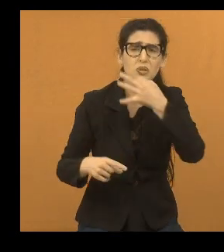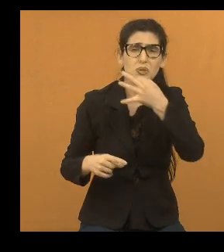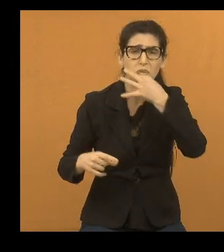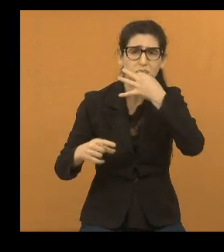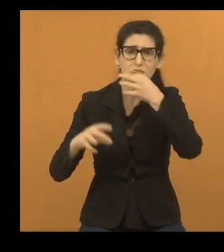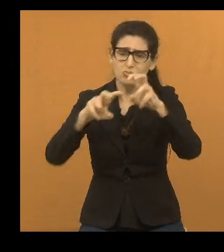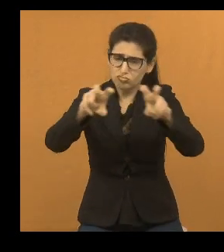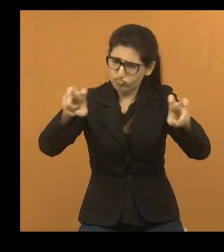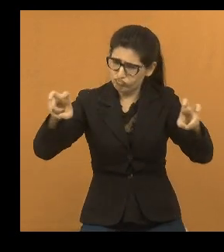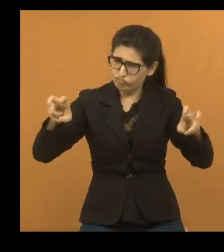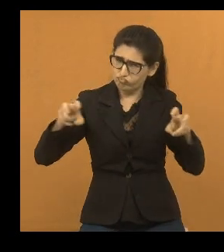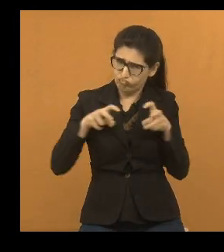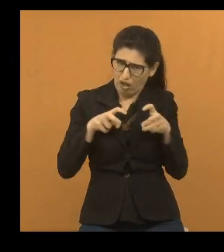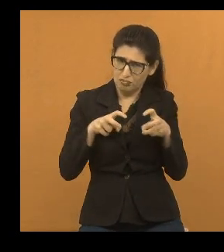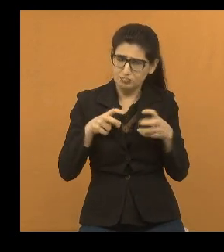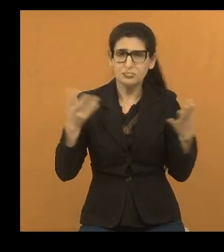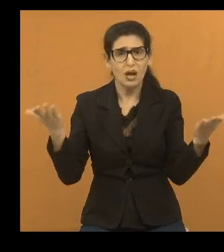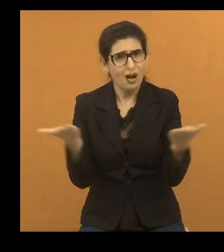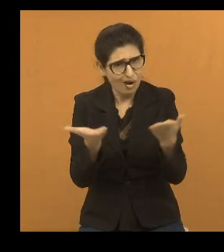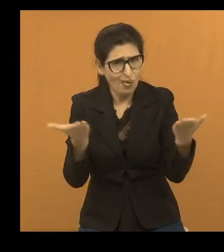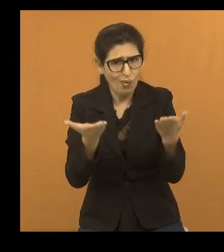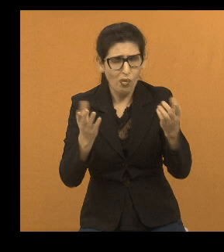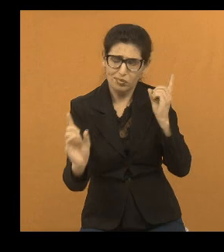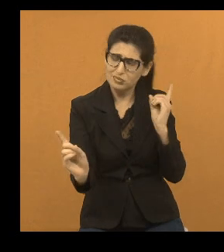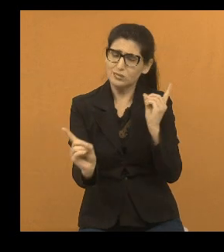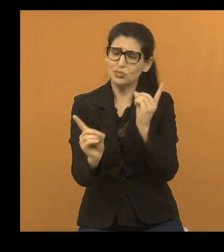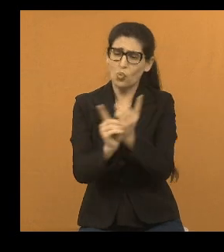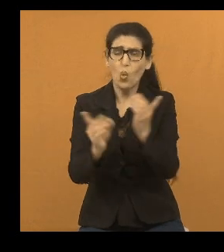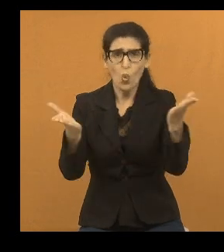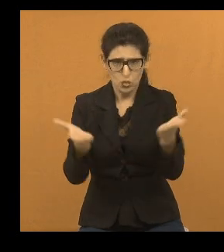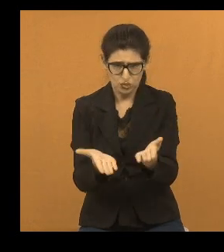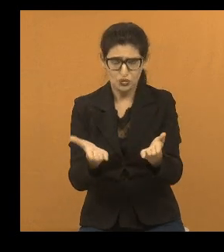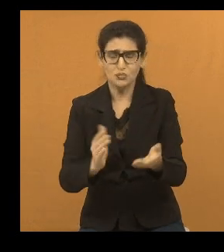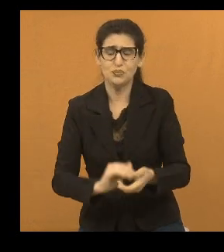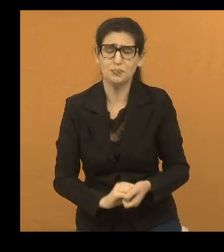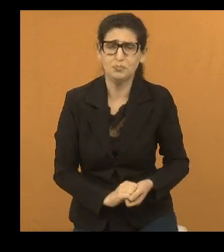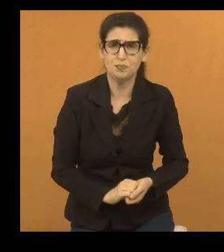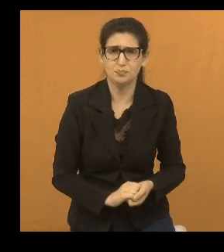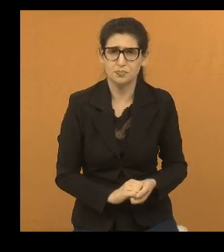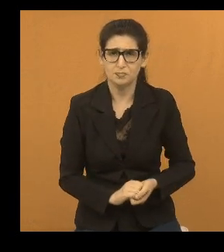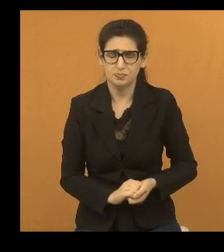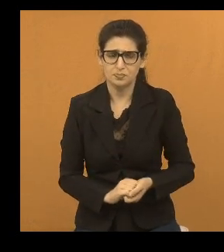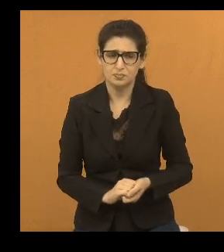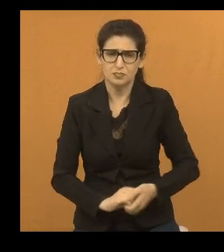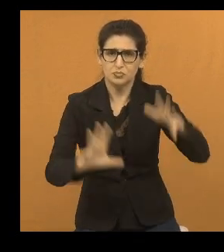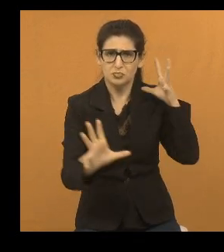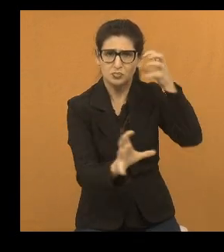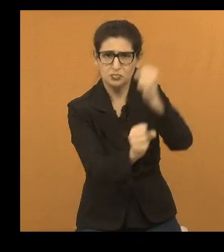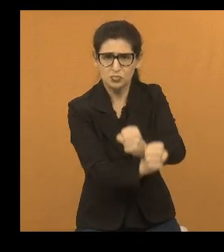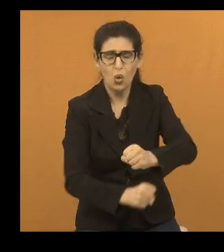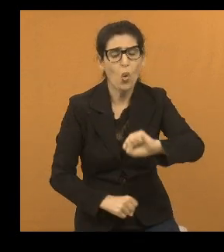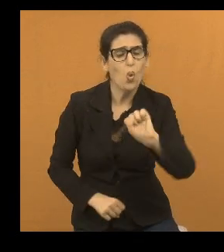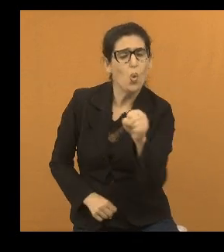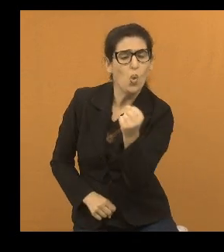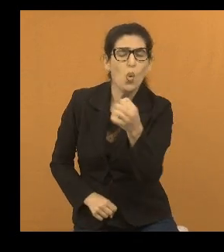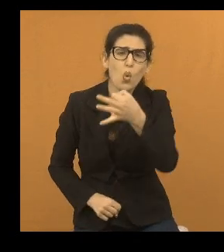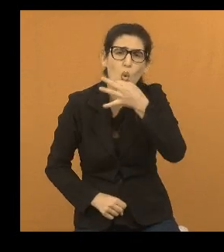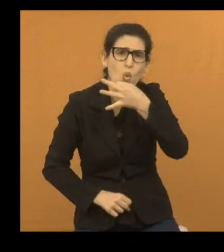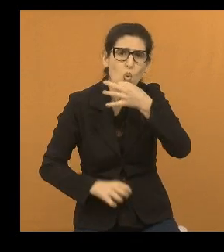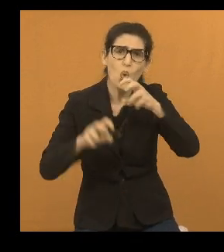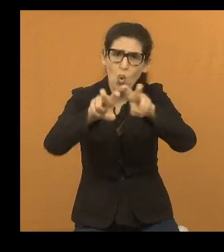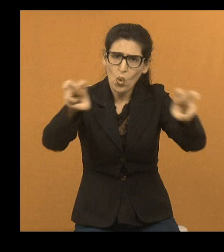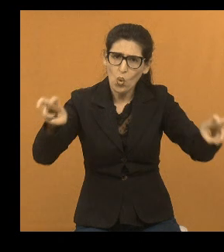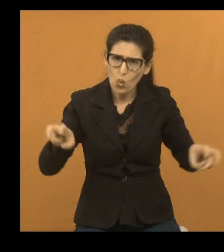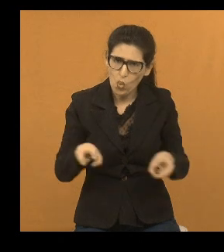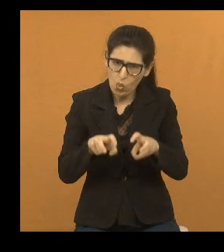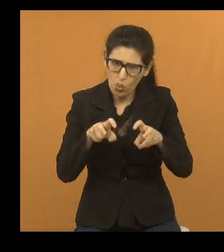públicas, nessa que agora a gente se encontra, né? Foram feitas, no total, são 8 audiências públicas, essa é a